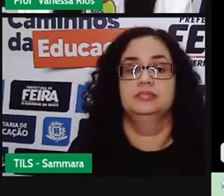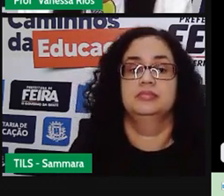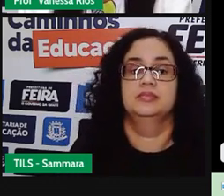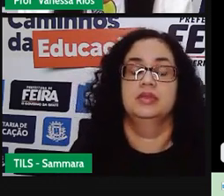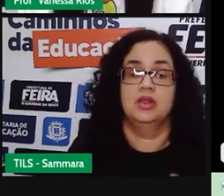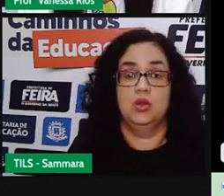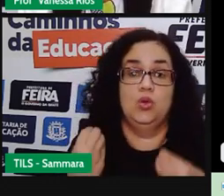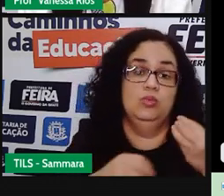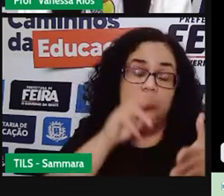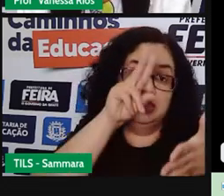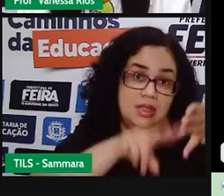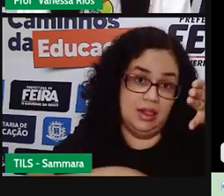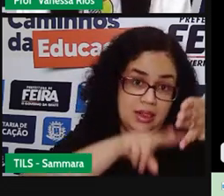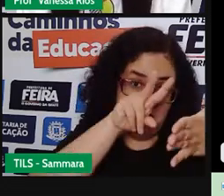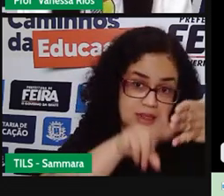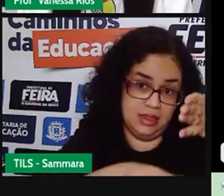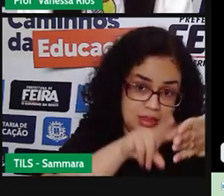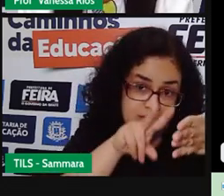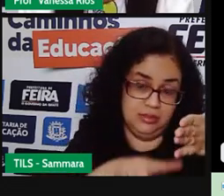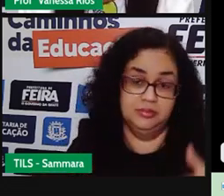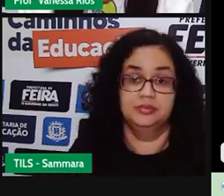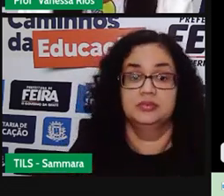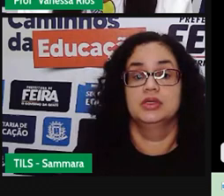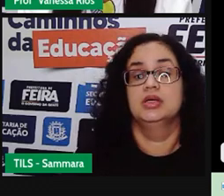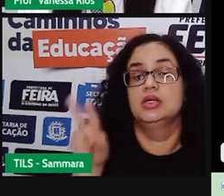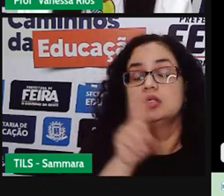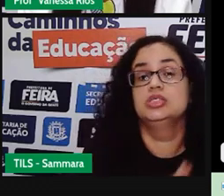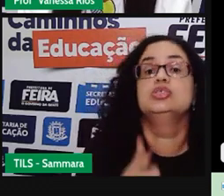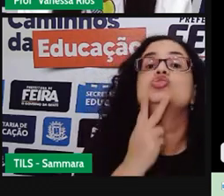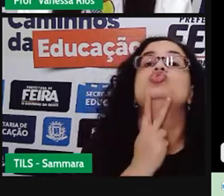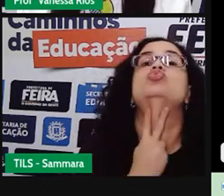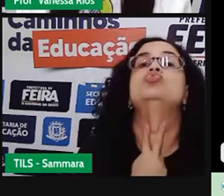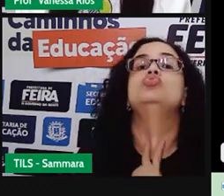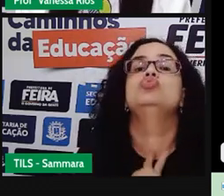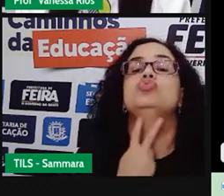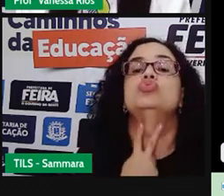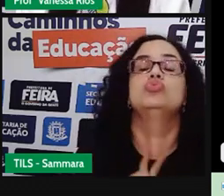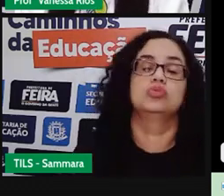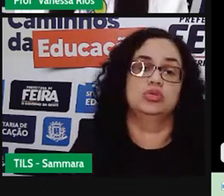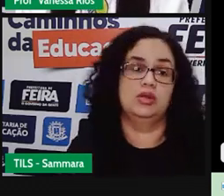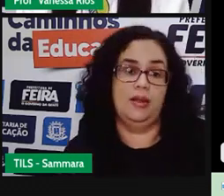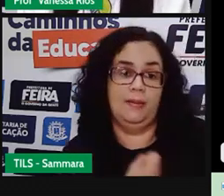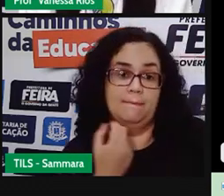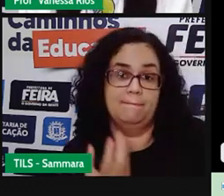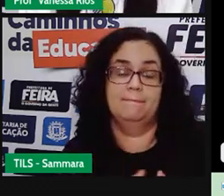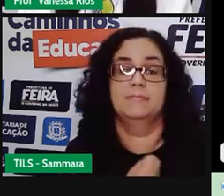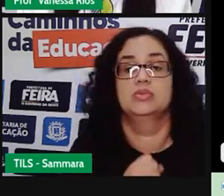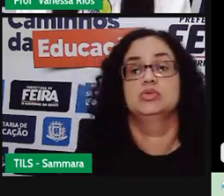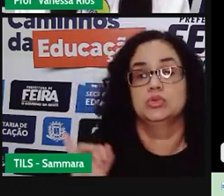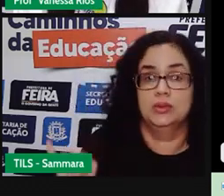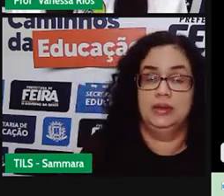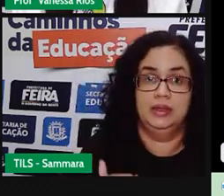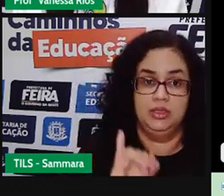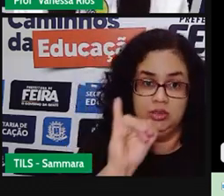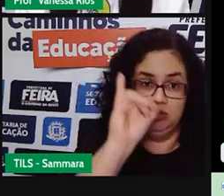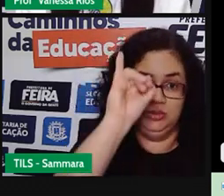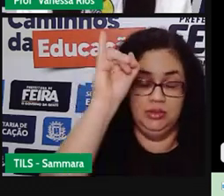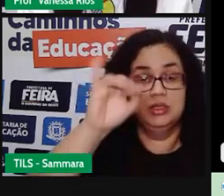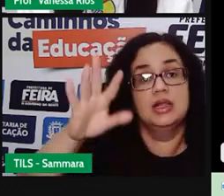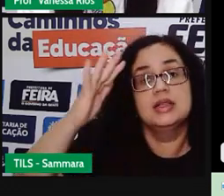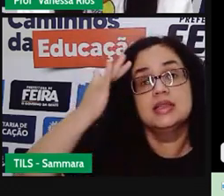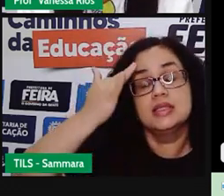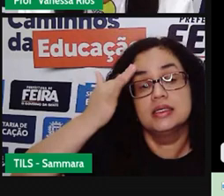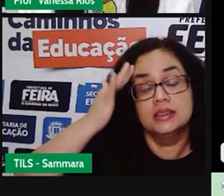poema é muito importante para a compreensão, o entendimento e para toda a organização do texto, porque